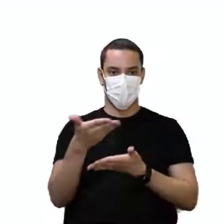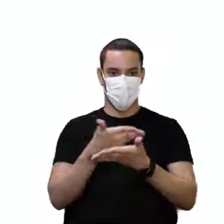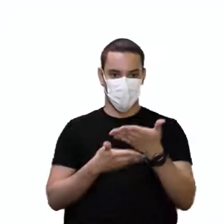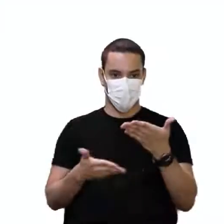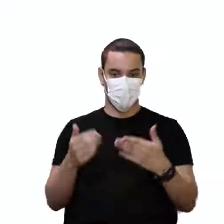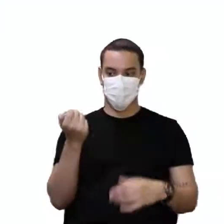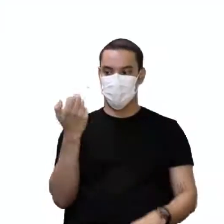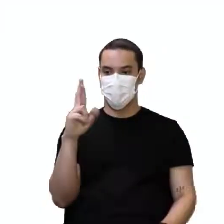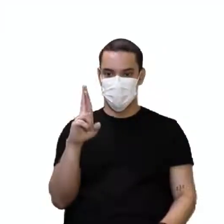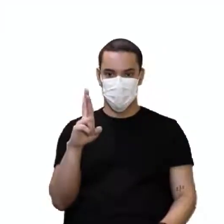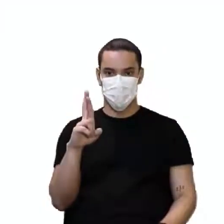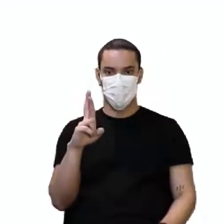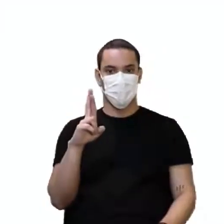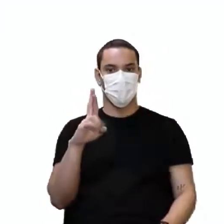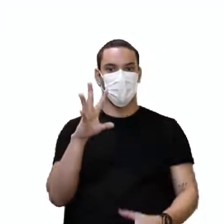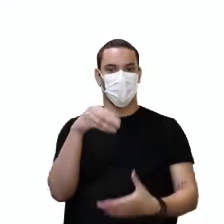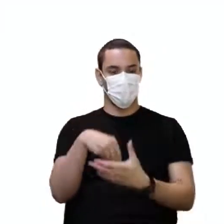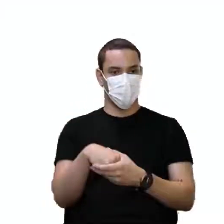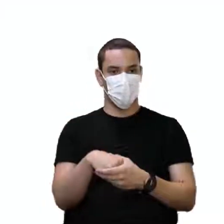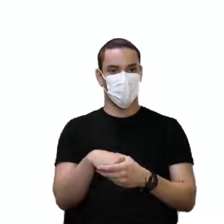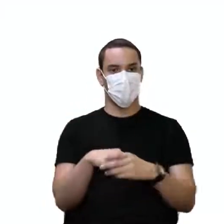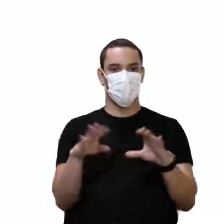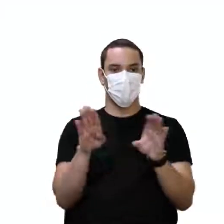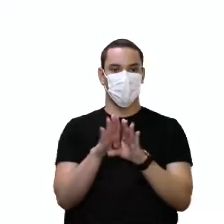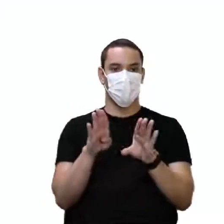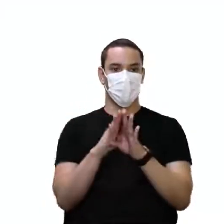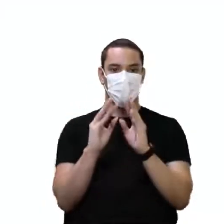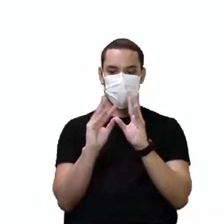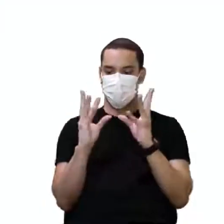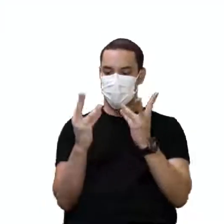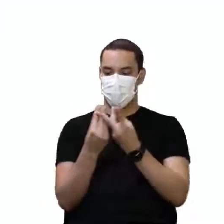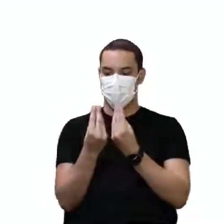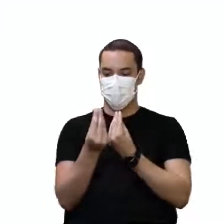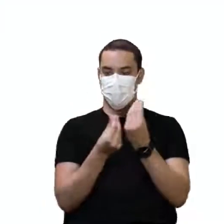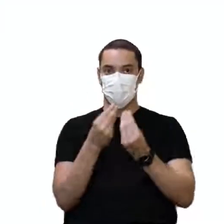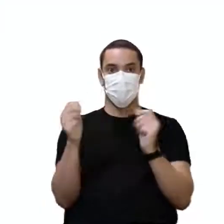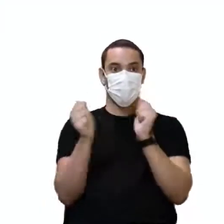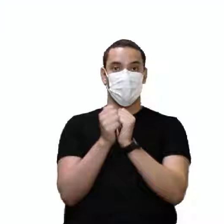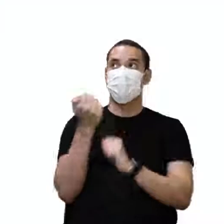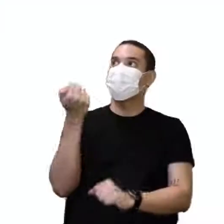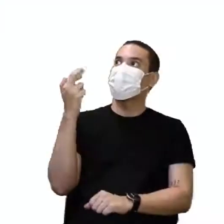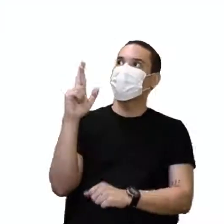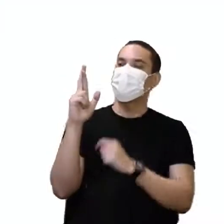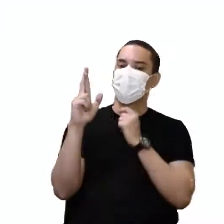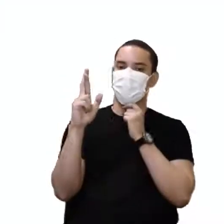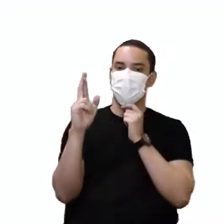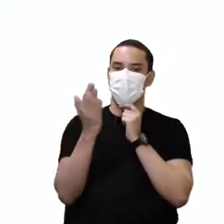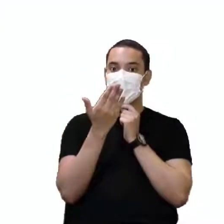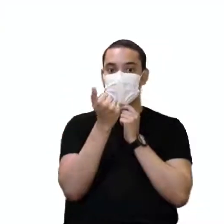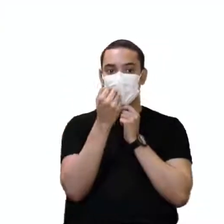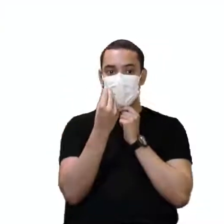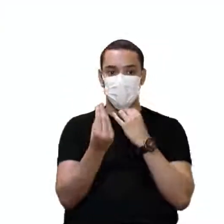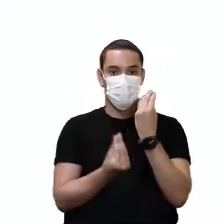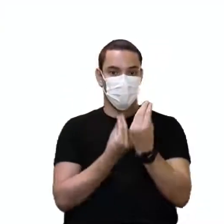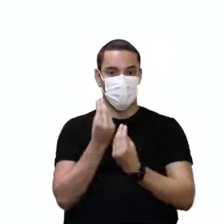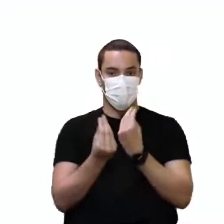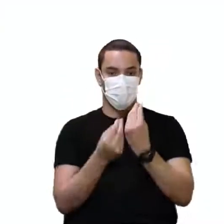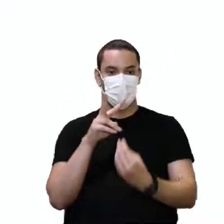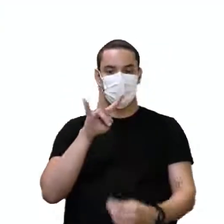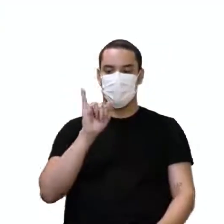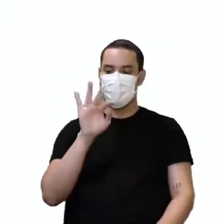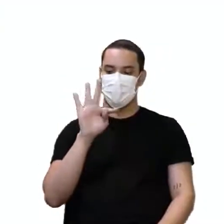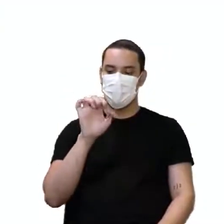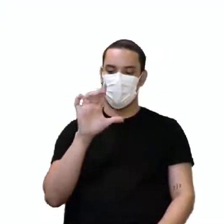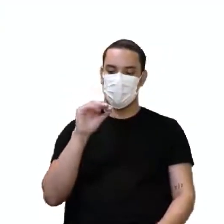né, o ar, nessa estrutura porosa com o ar atmosférico, tá bom? E o alimento, professora, através do vitelo, que